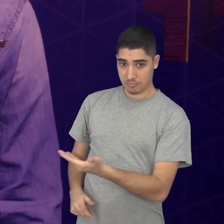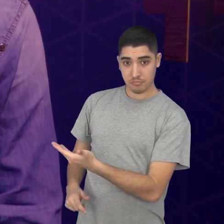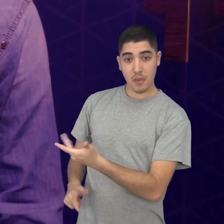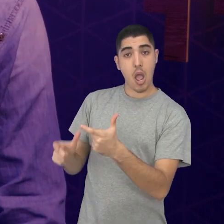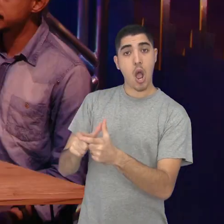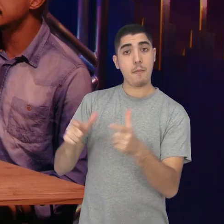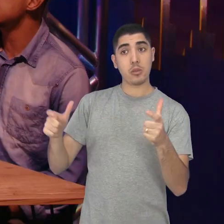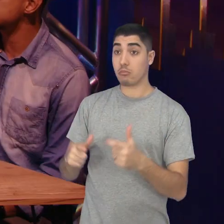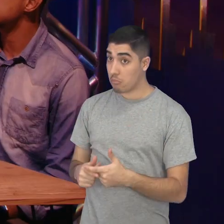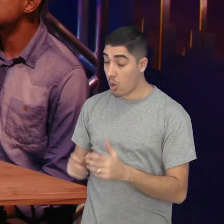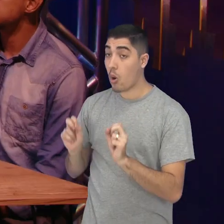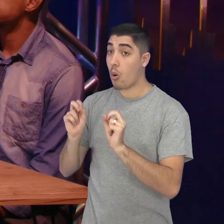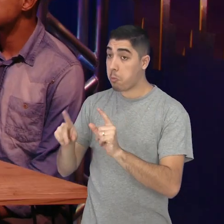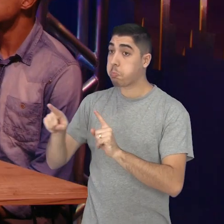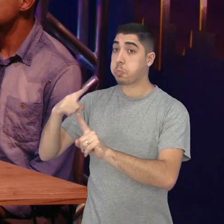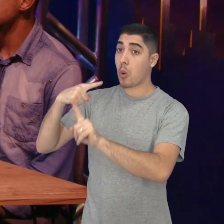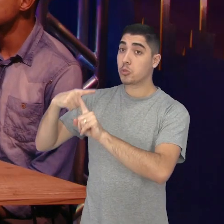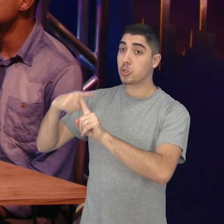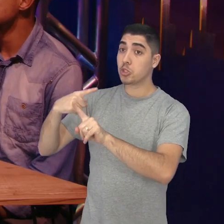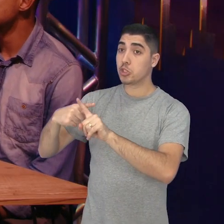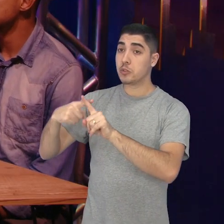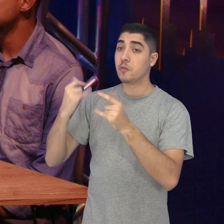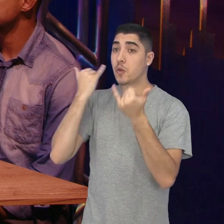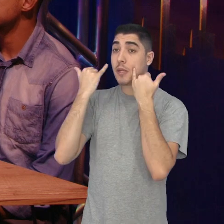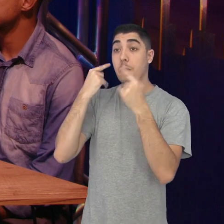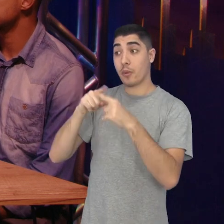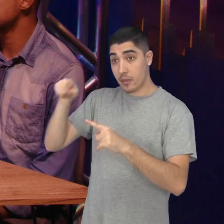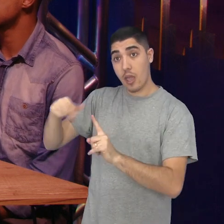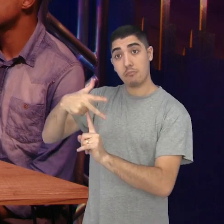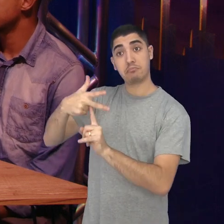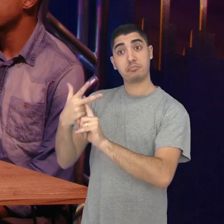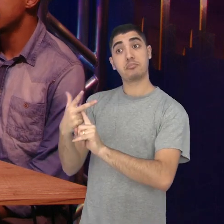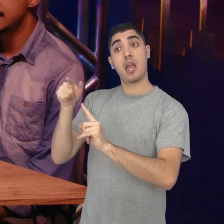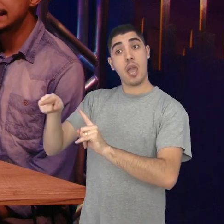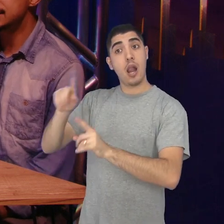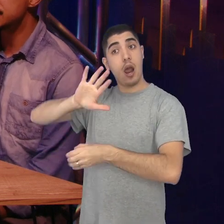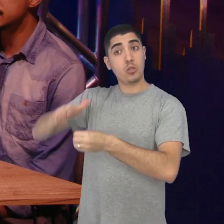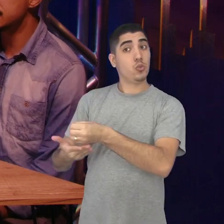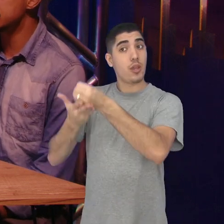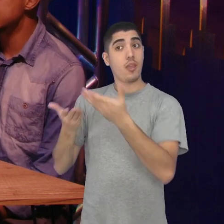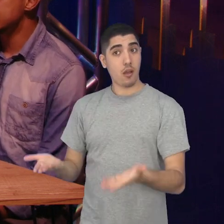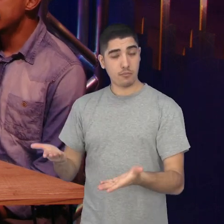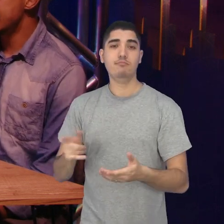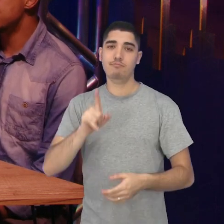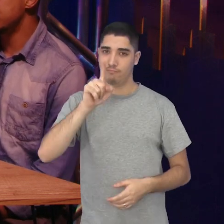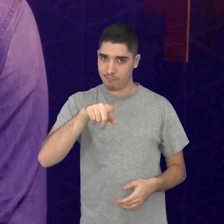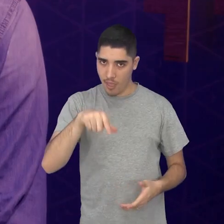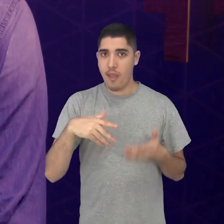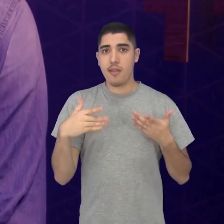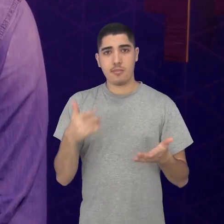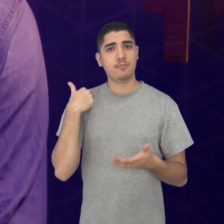Olha só, 11%. Outra notícia positiva, né? Porque é uma fonte muito sustentável. E a gente